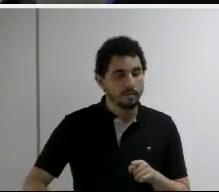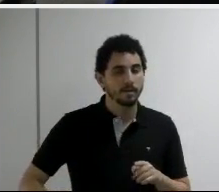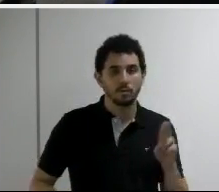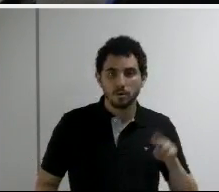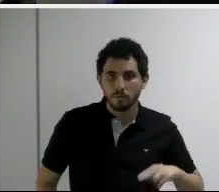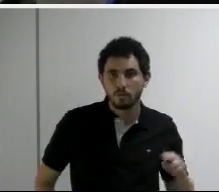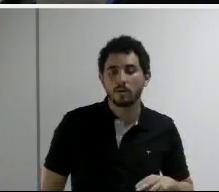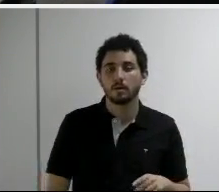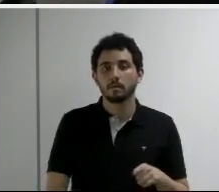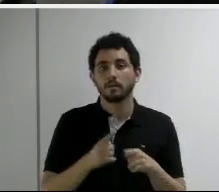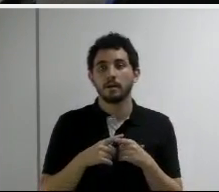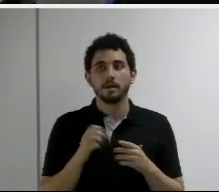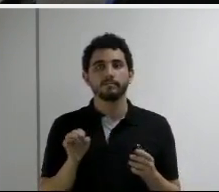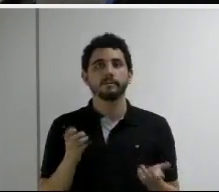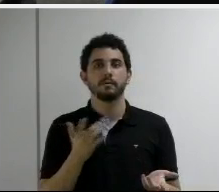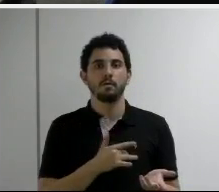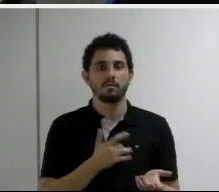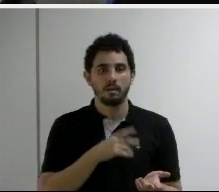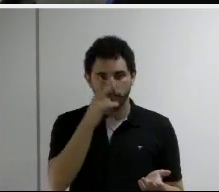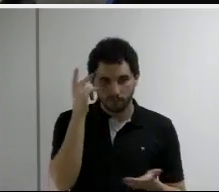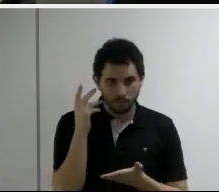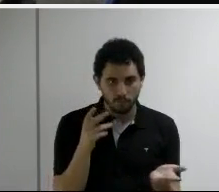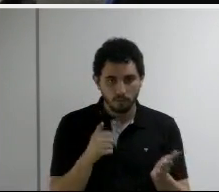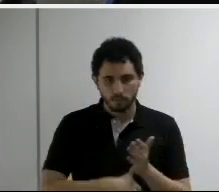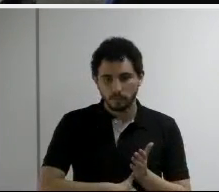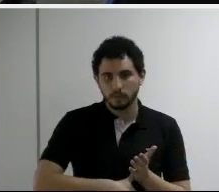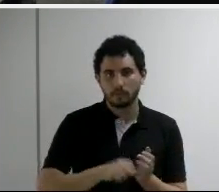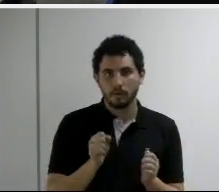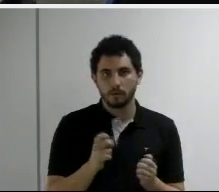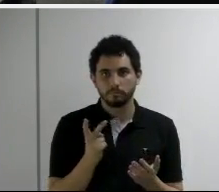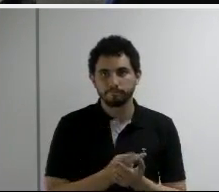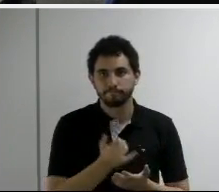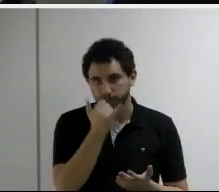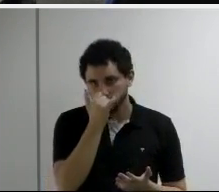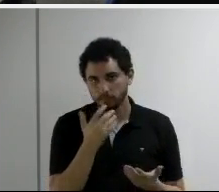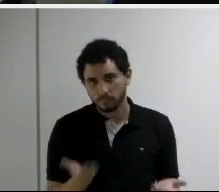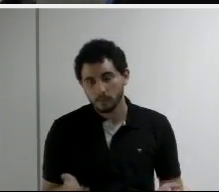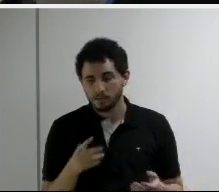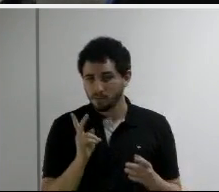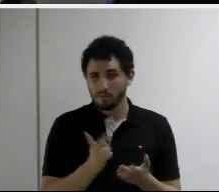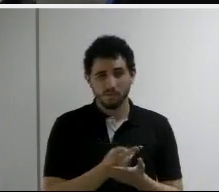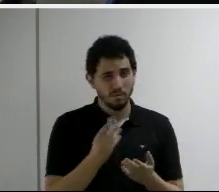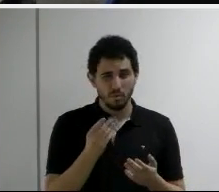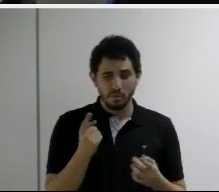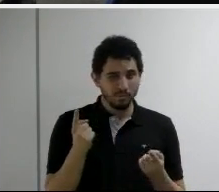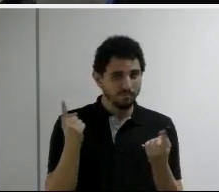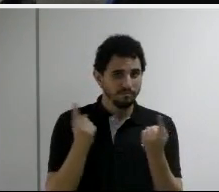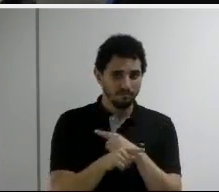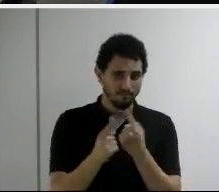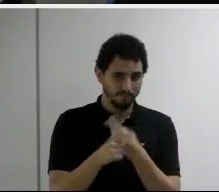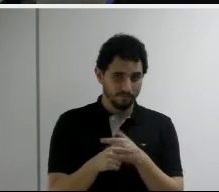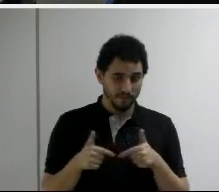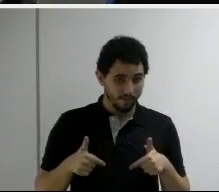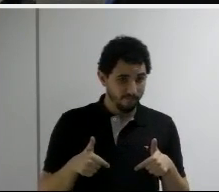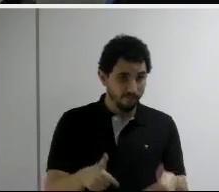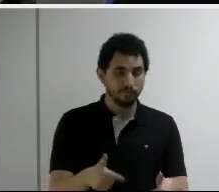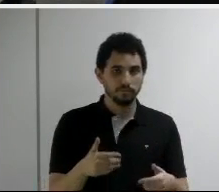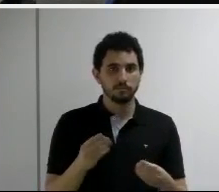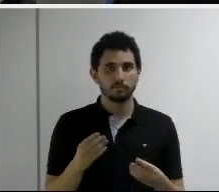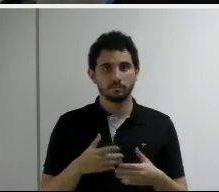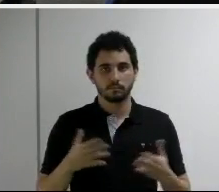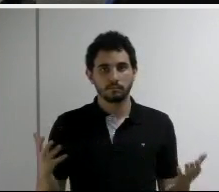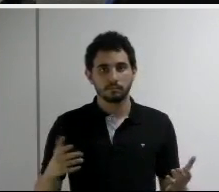porque, afinal de contas, coitado das pessoas, a impressão digital pode parar não sei onde. Quer dizer, então, acho que houve muita convergência, um avanço muito forte nesse diálogo, e